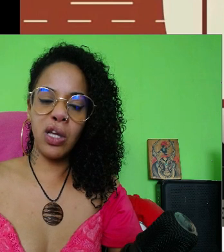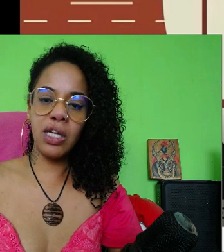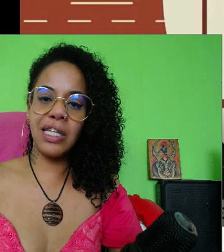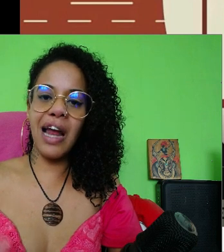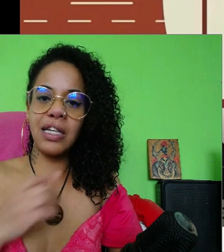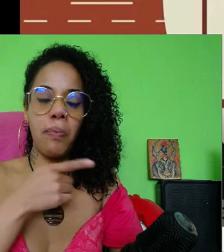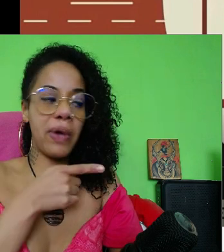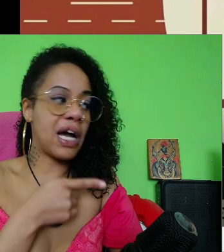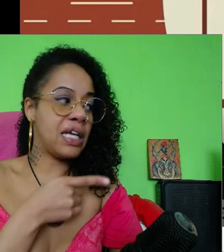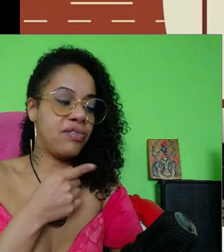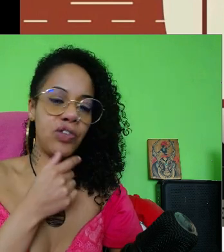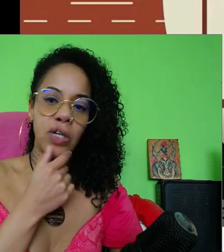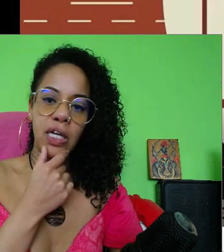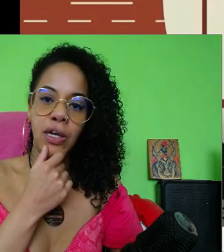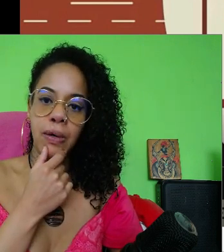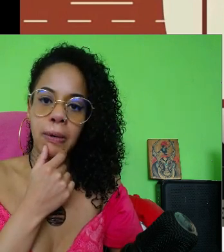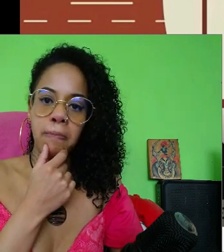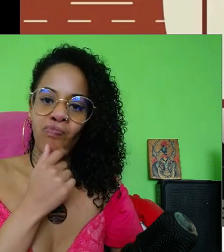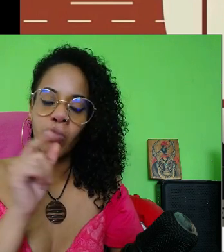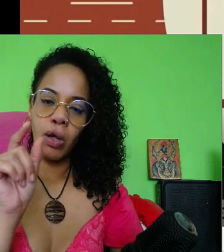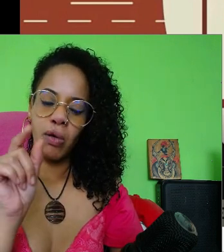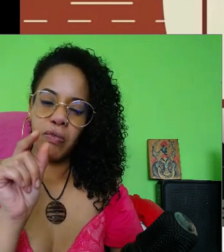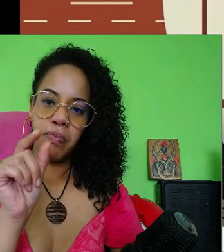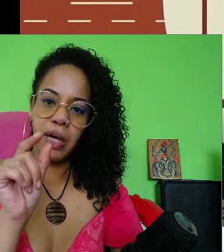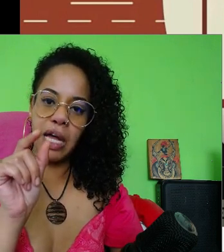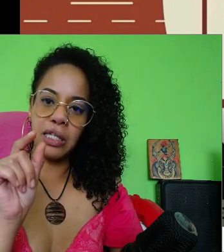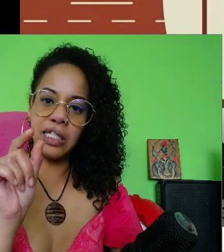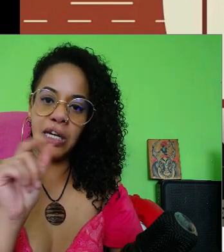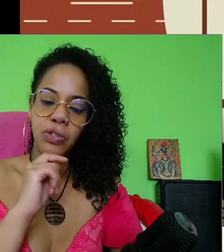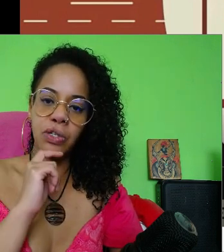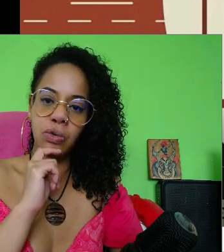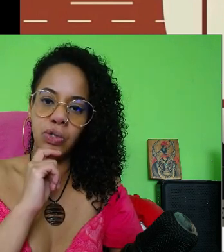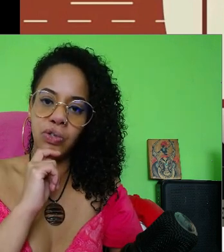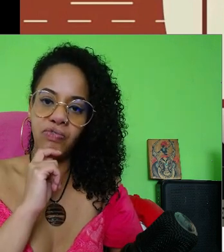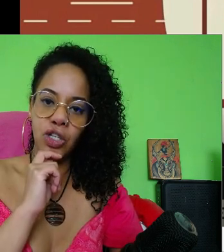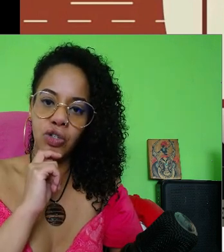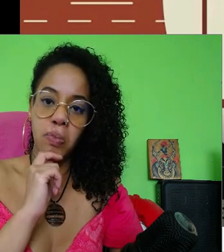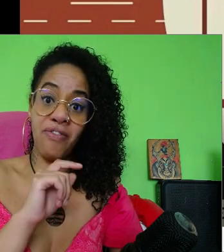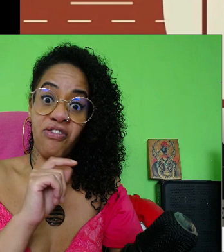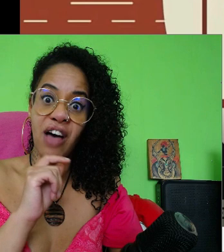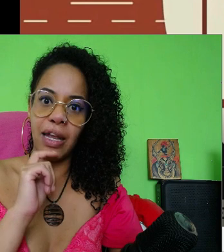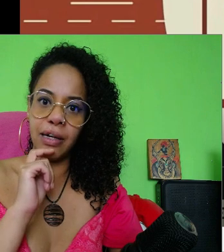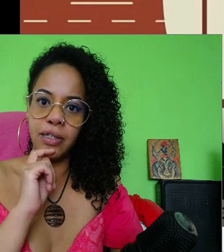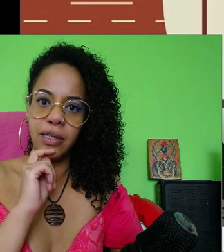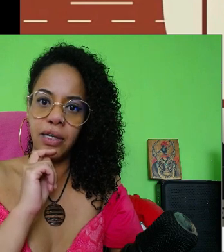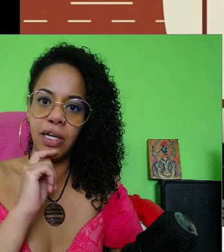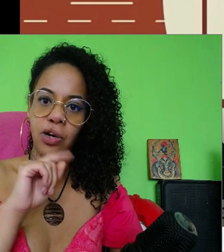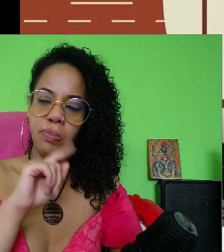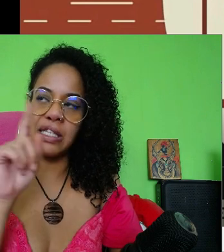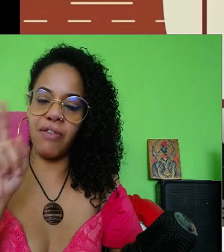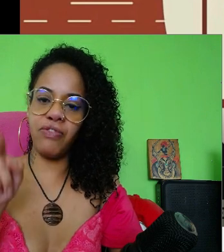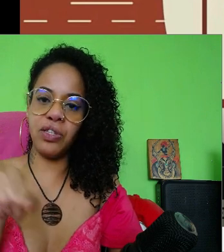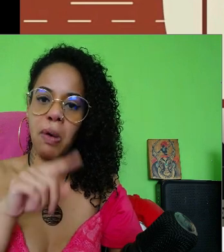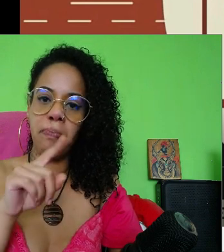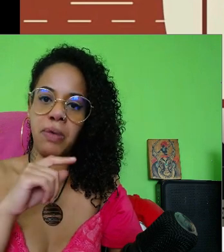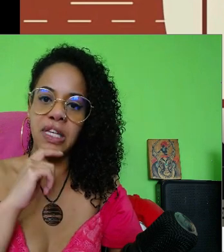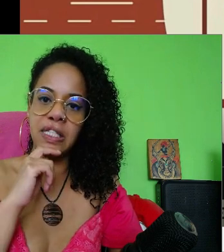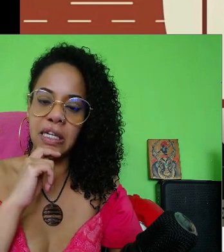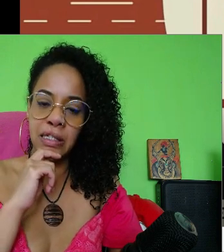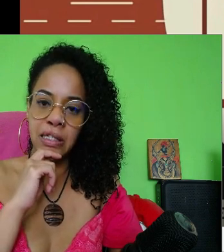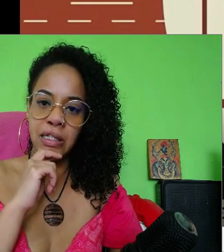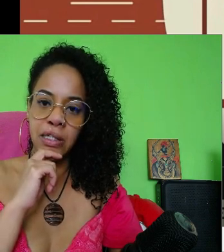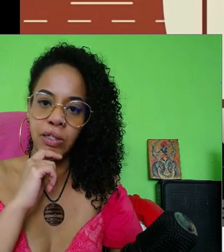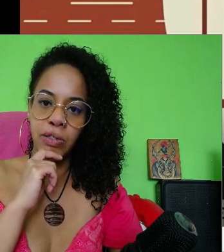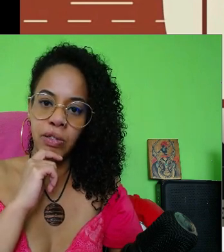só que será que se eu pegar esse vídeo aqui pegar 5 segundos do vídeo uma fala e começar a fazer uma